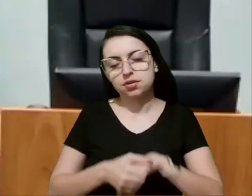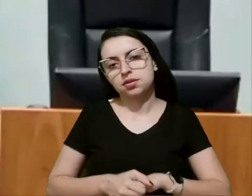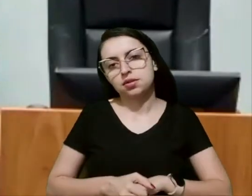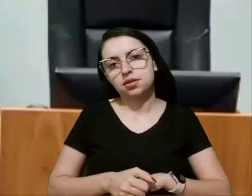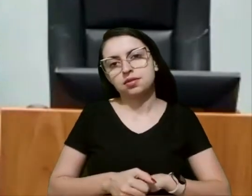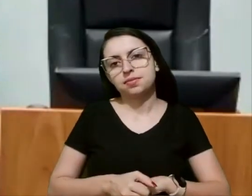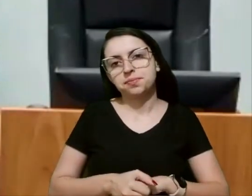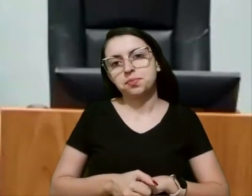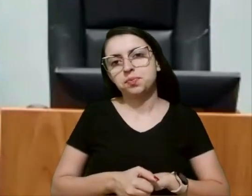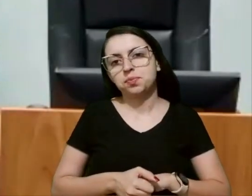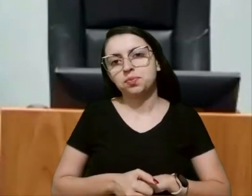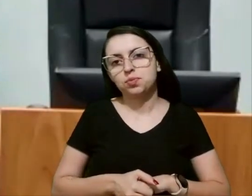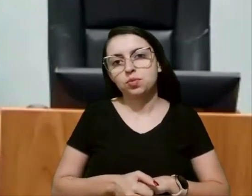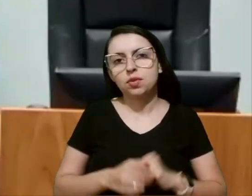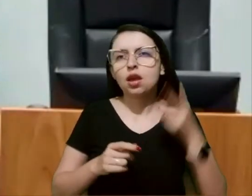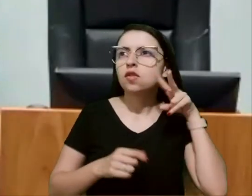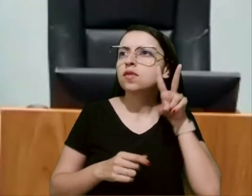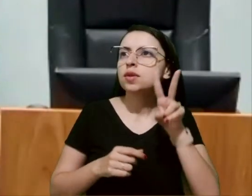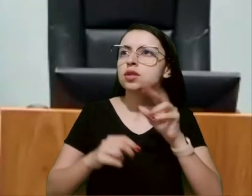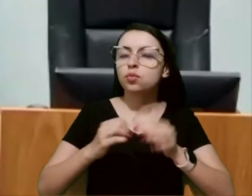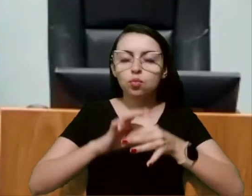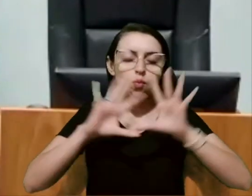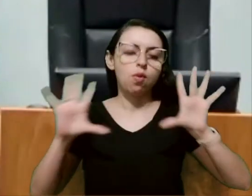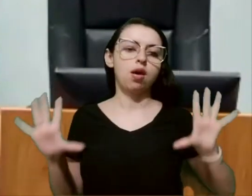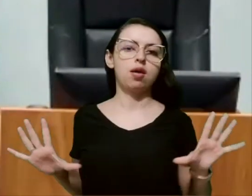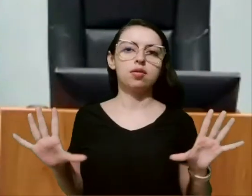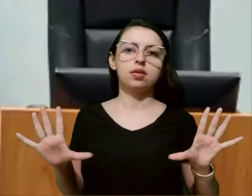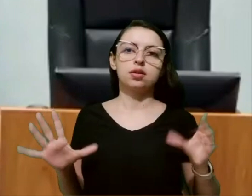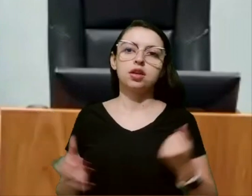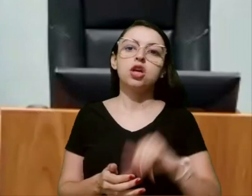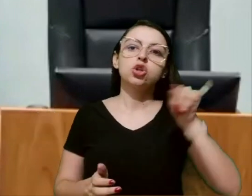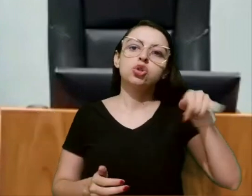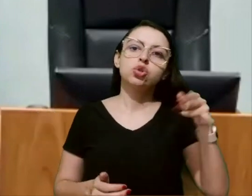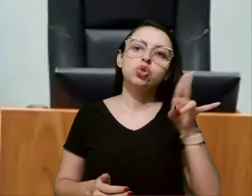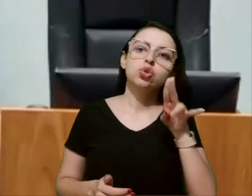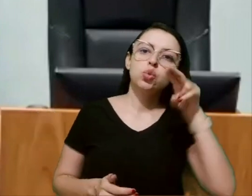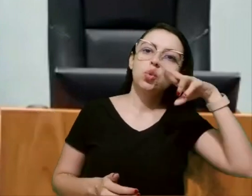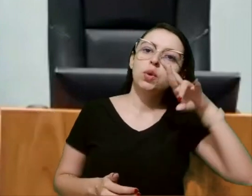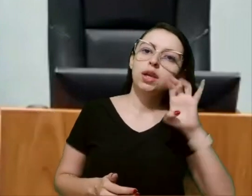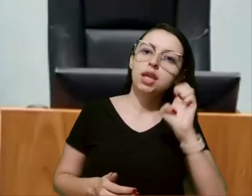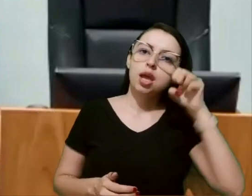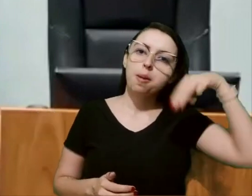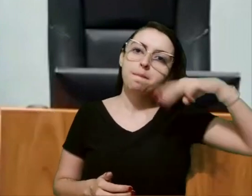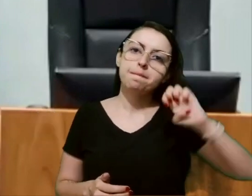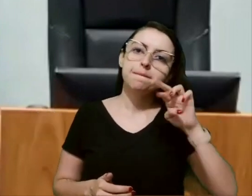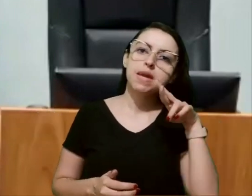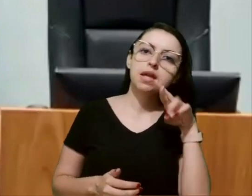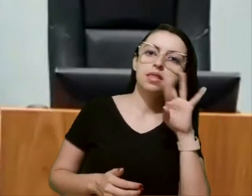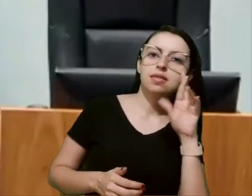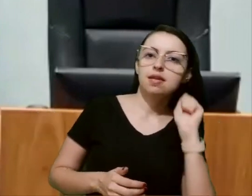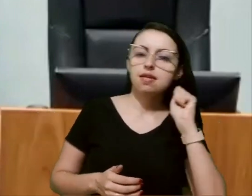nos dará essa visão ampla da jurimetria e da sua